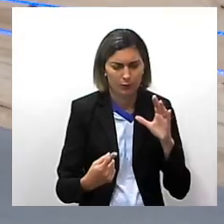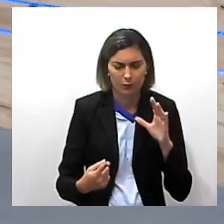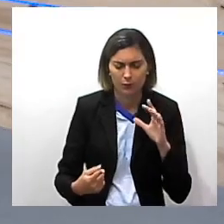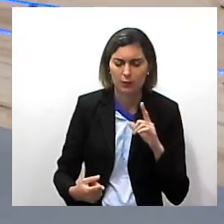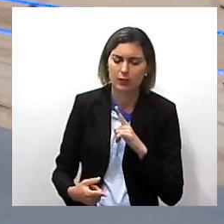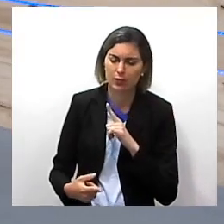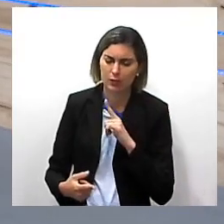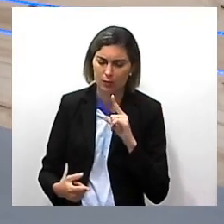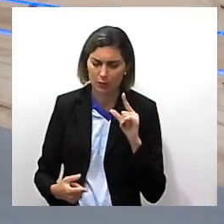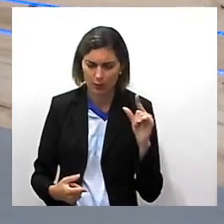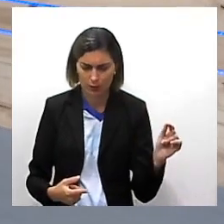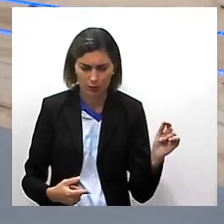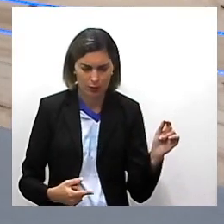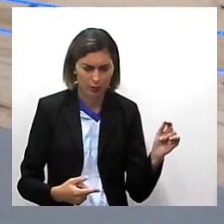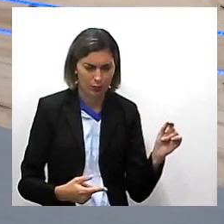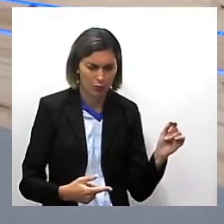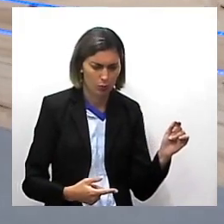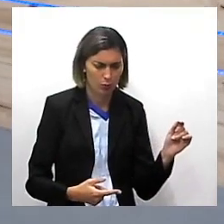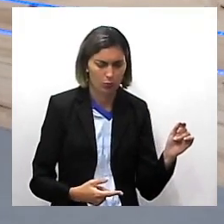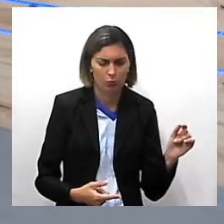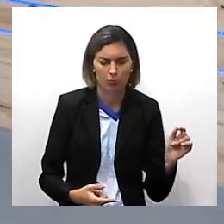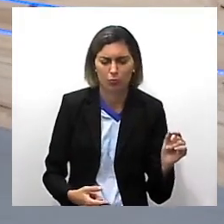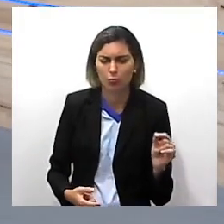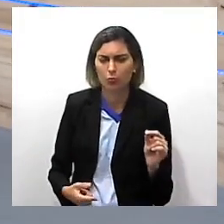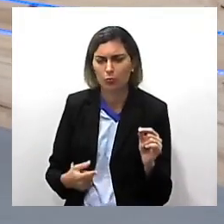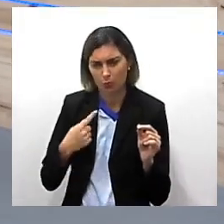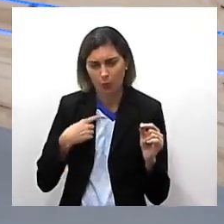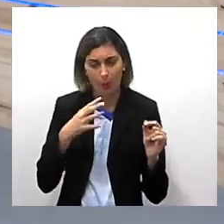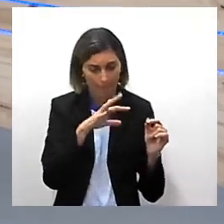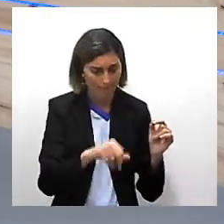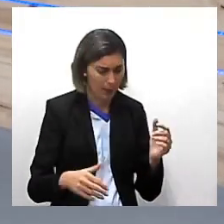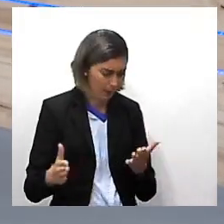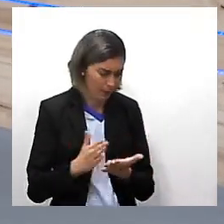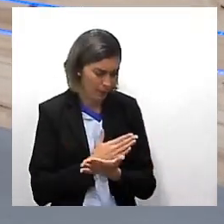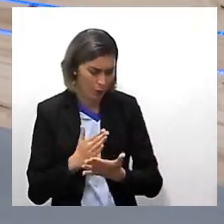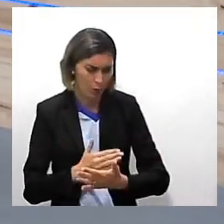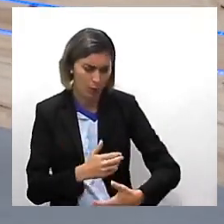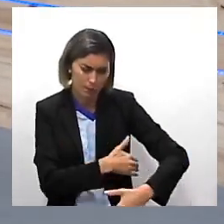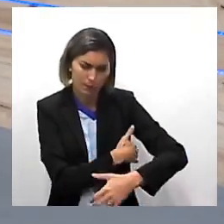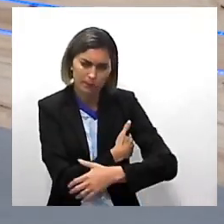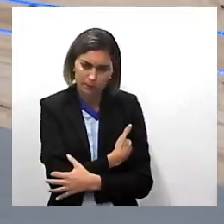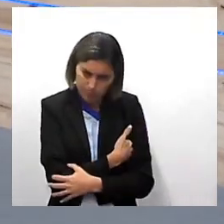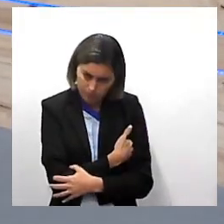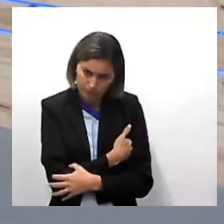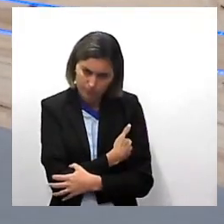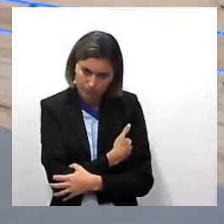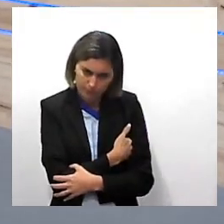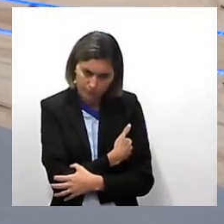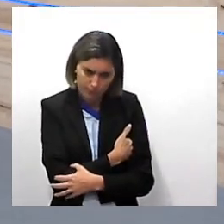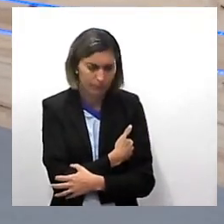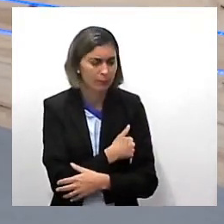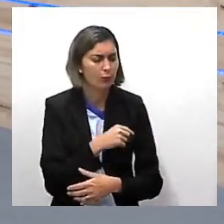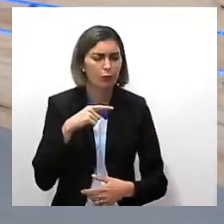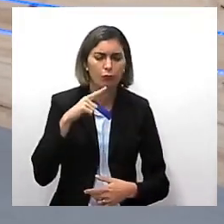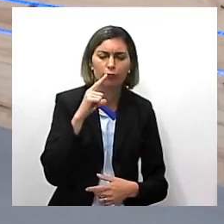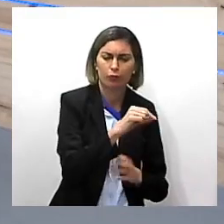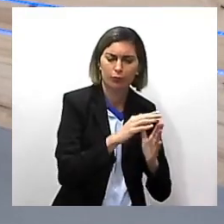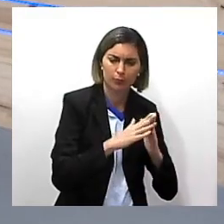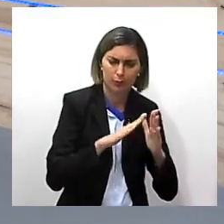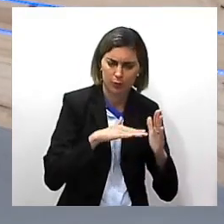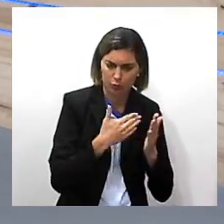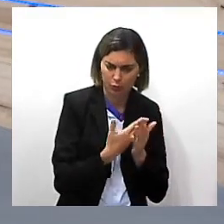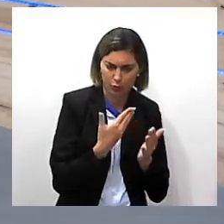geral. Presta atenção, galera. Peguei meus livros, coloquei embaixo do braço. Fui para a